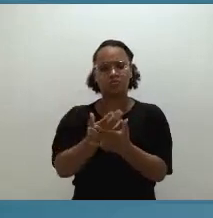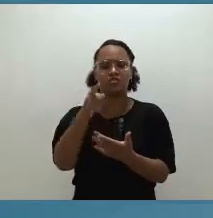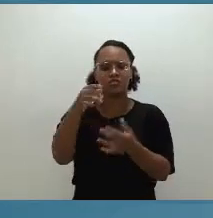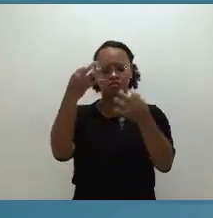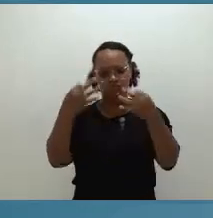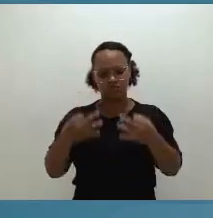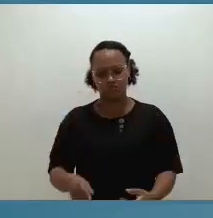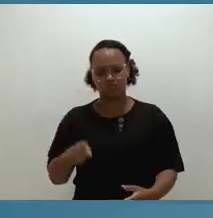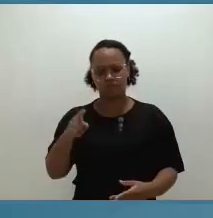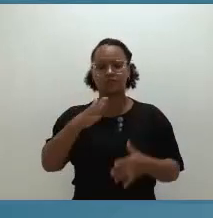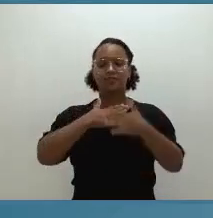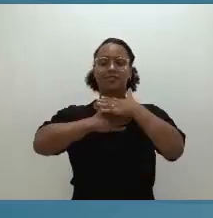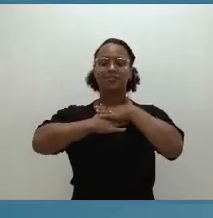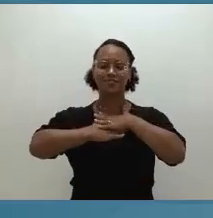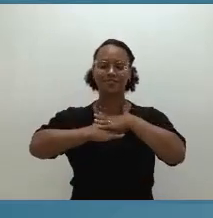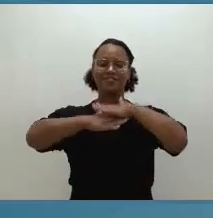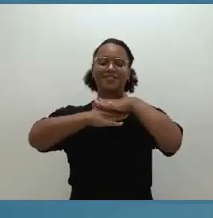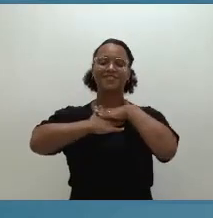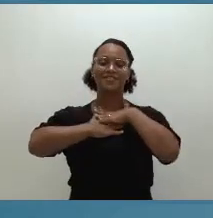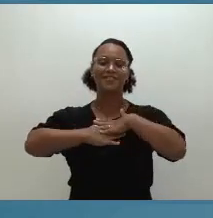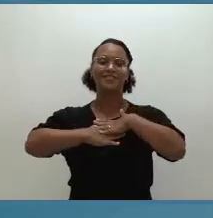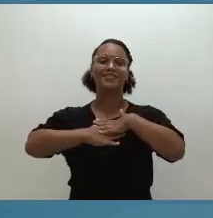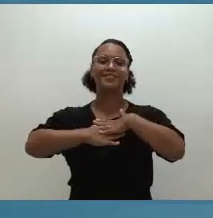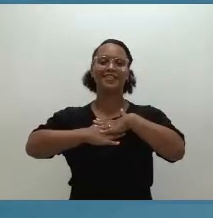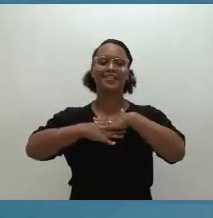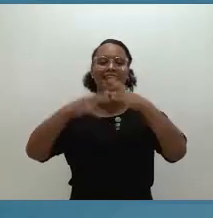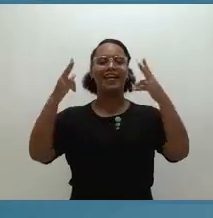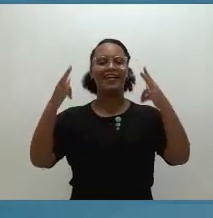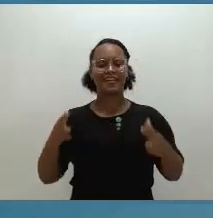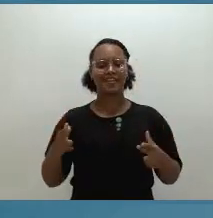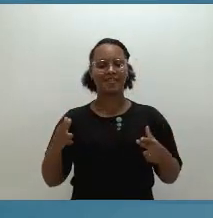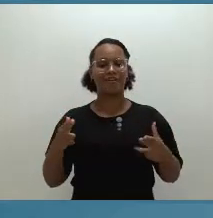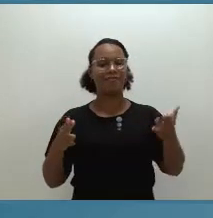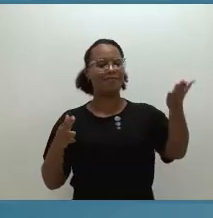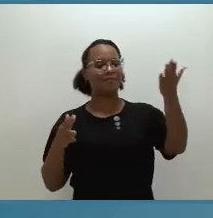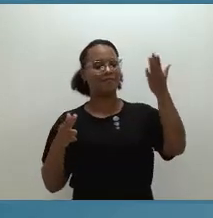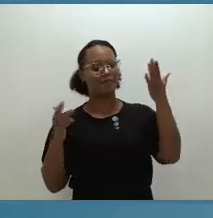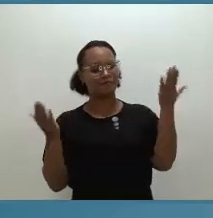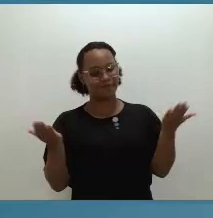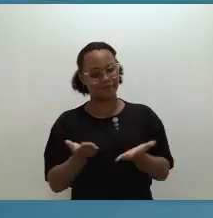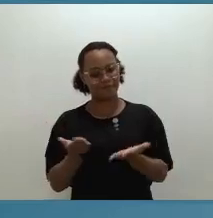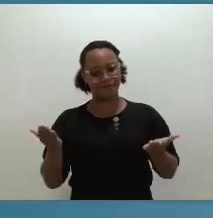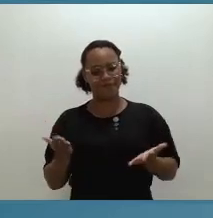muita tranquilidade, como foi a eleição de hoje.